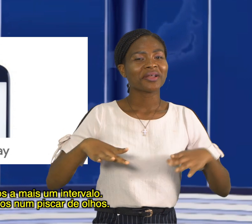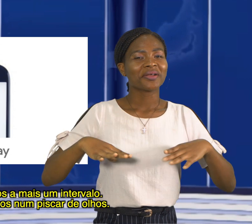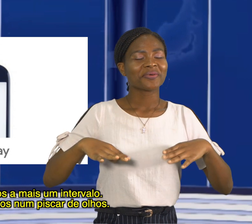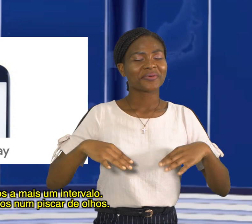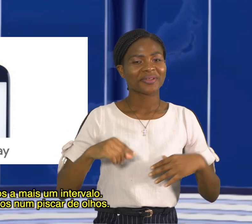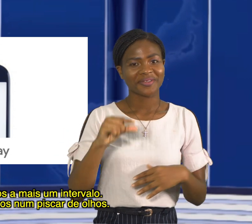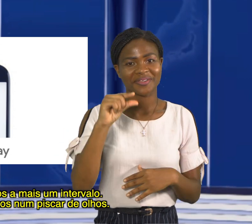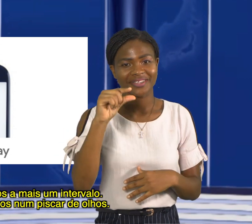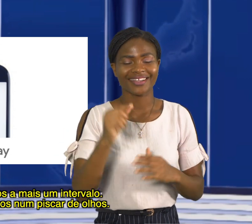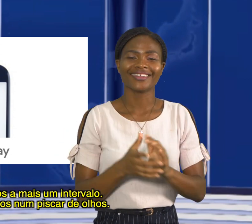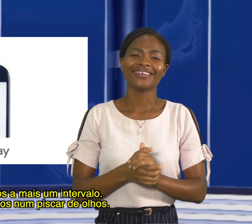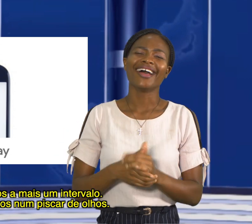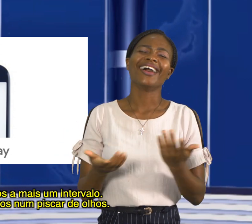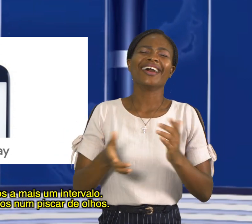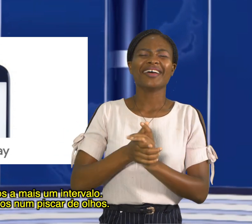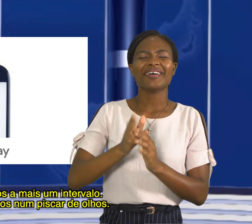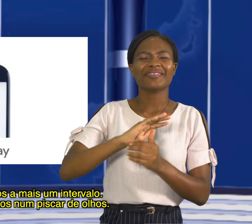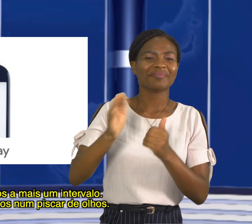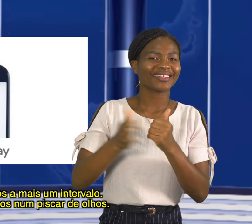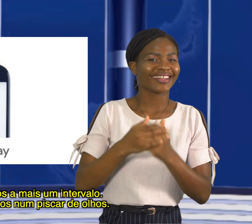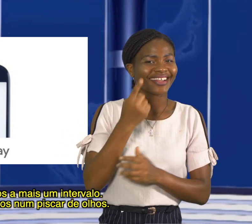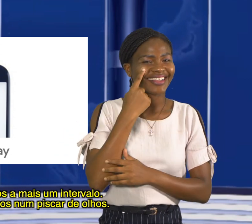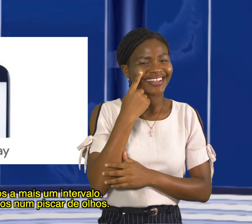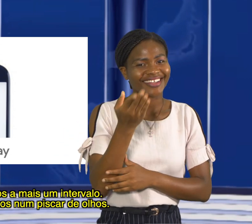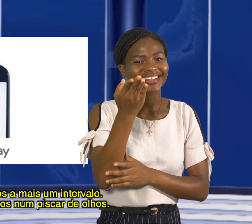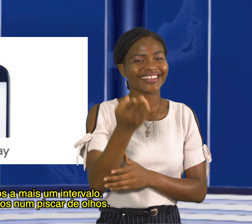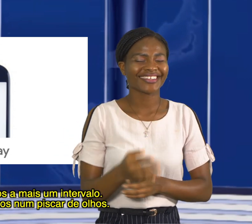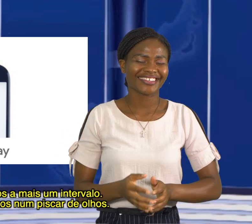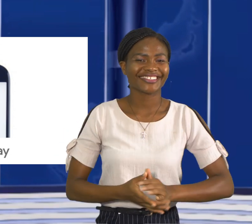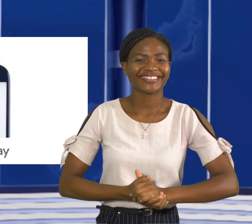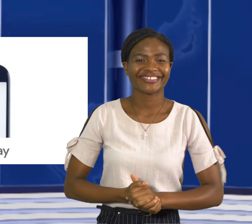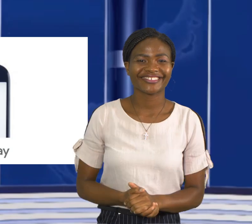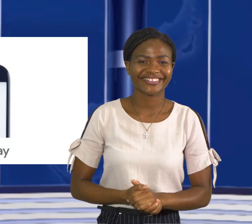Vamos a mais um intervalo. Voltamos num pescar de olhos.